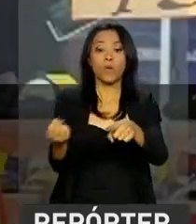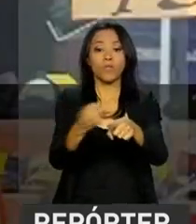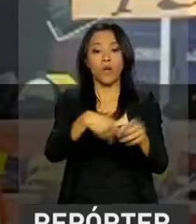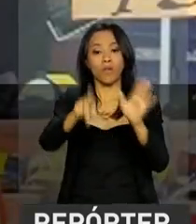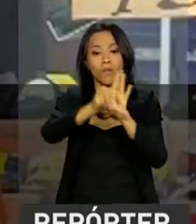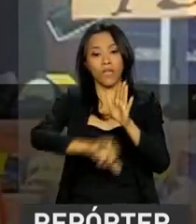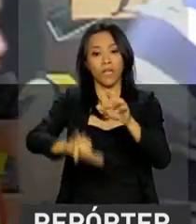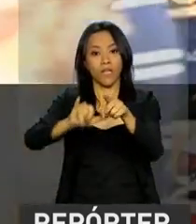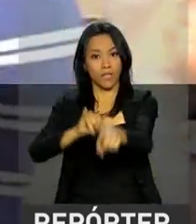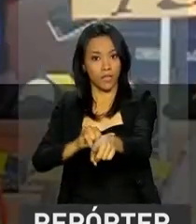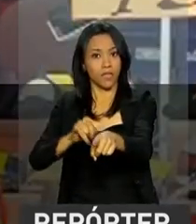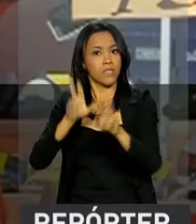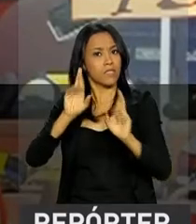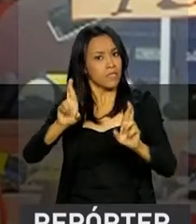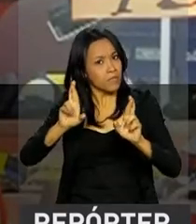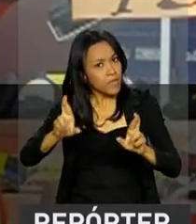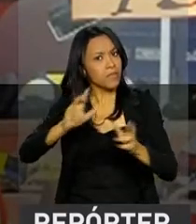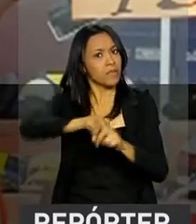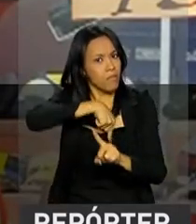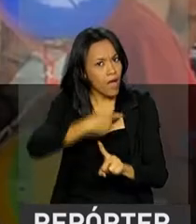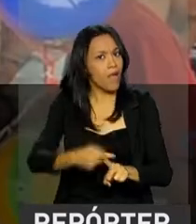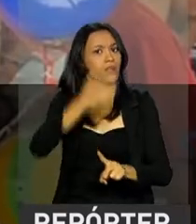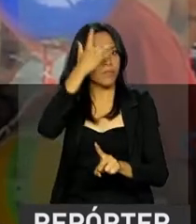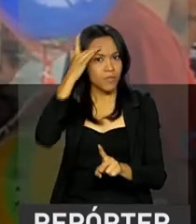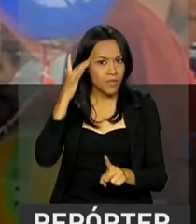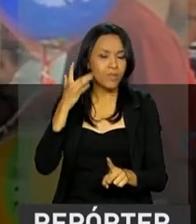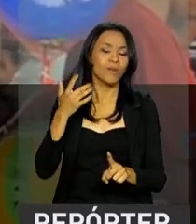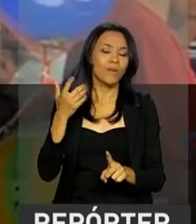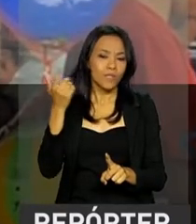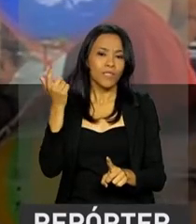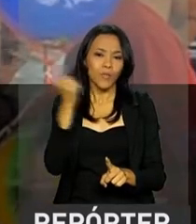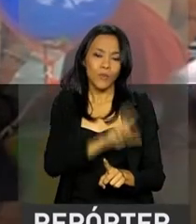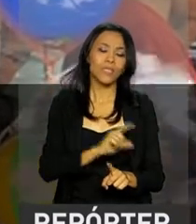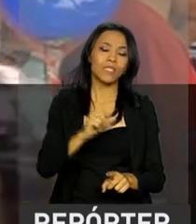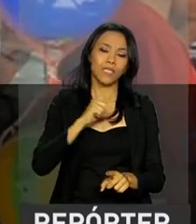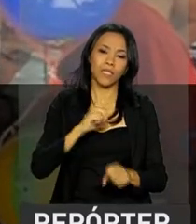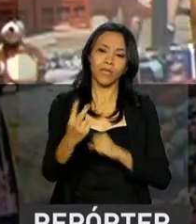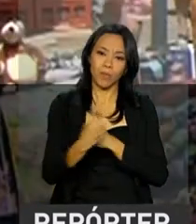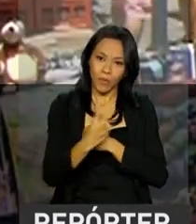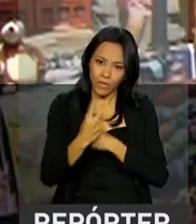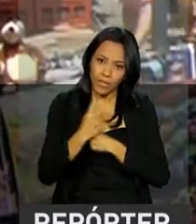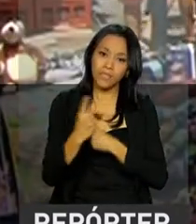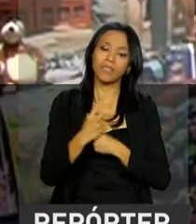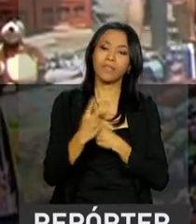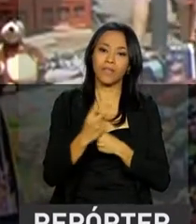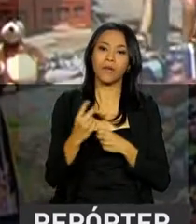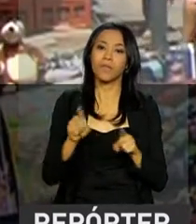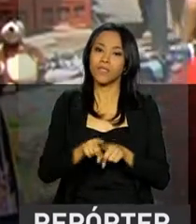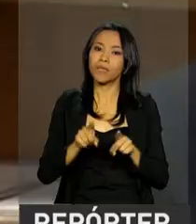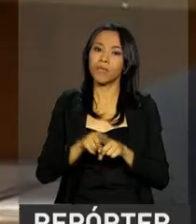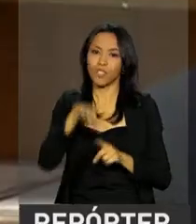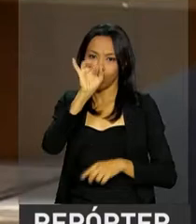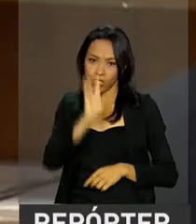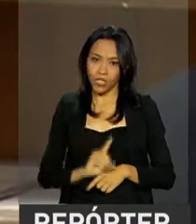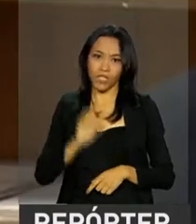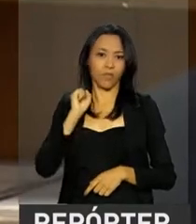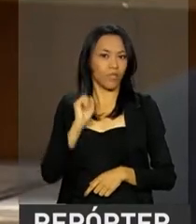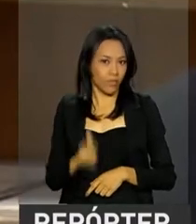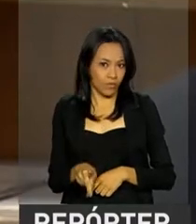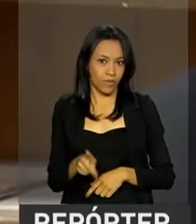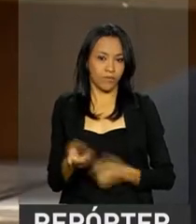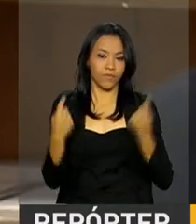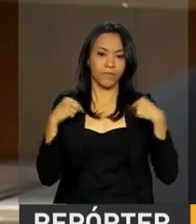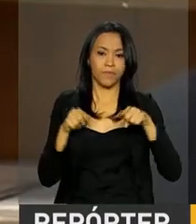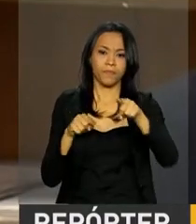trabalhistas, a expectativa é que mais gente passe a contar com proteção trabalhista e previdenciária. A reforma trabalhista